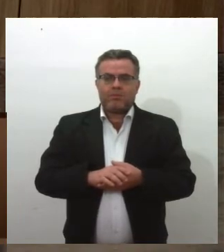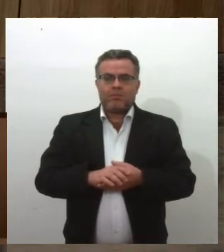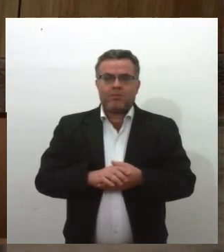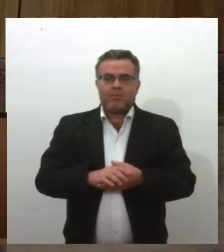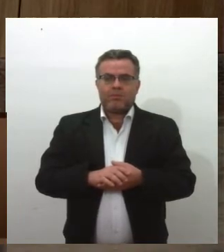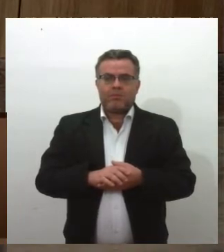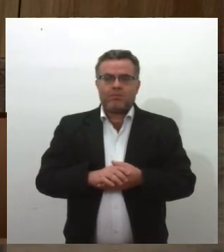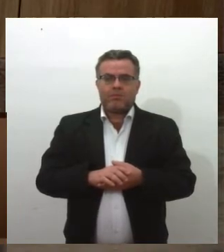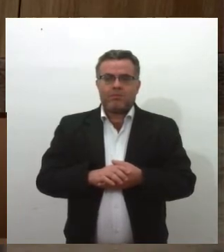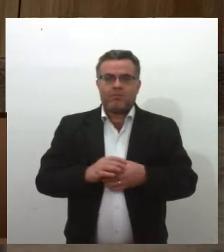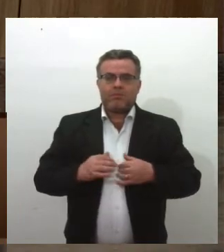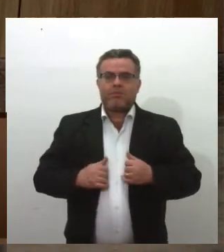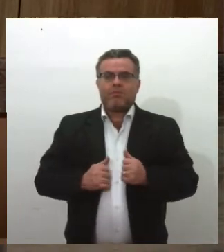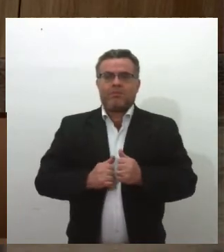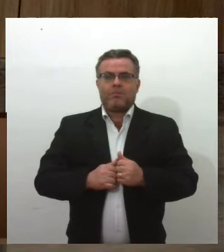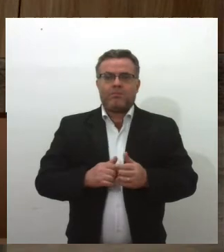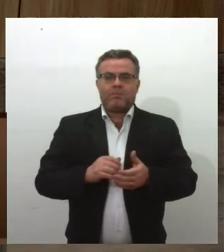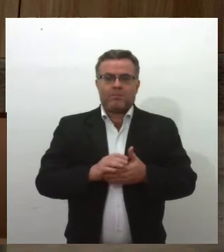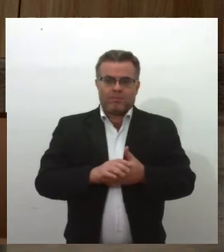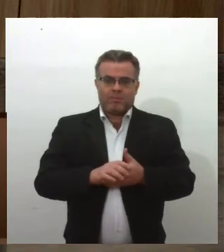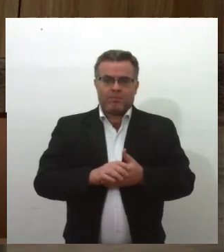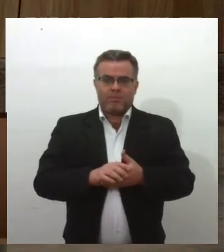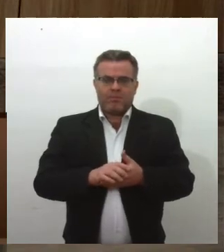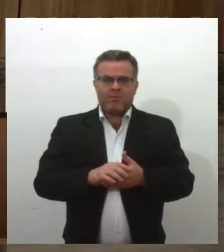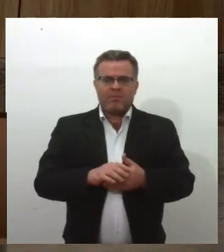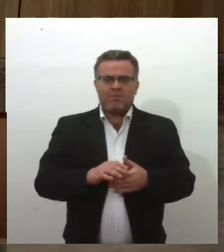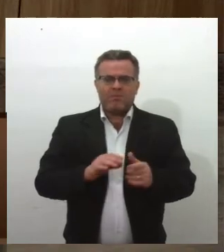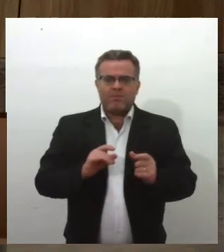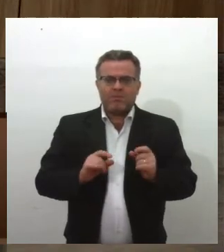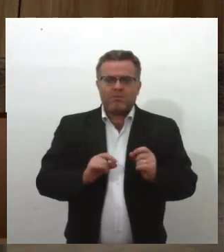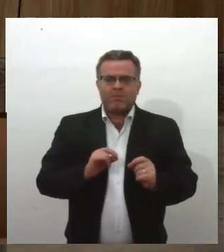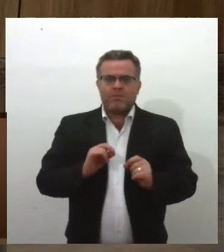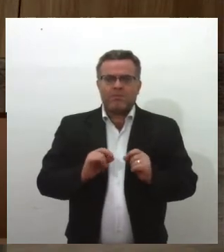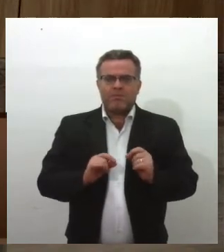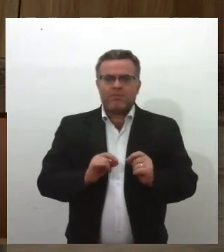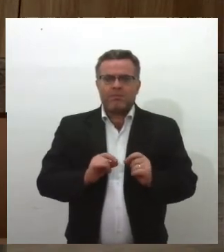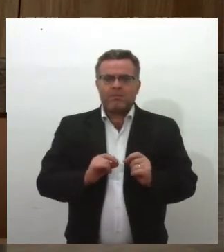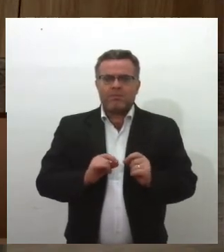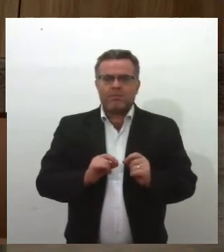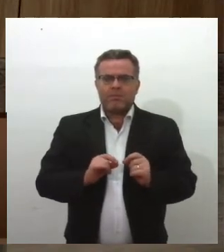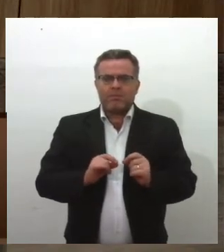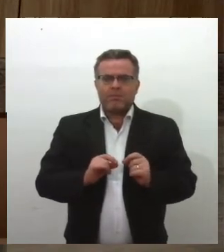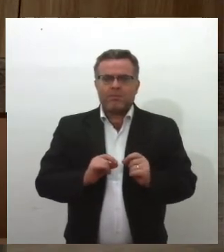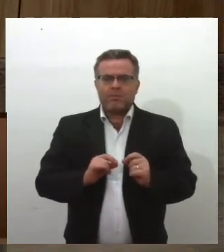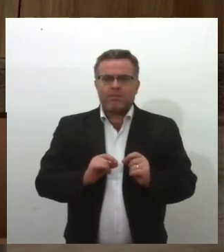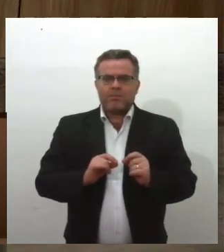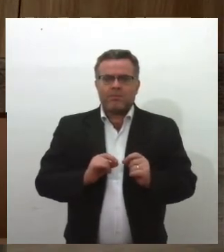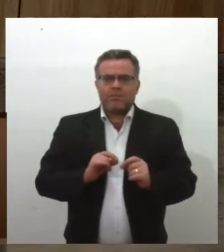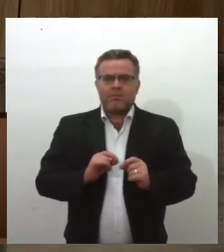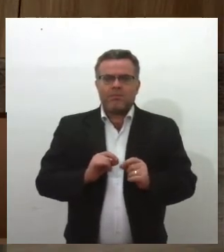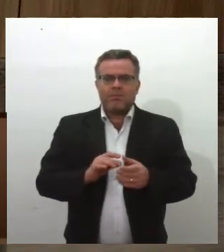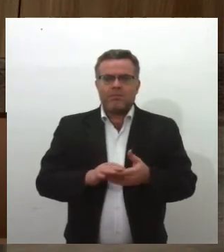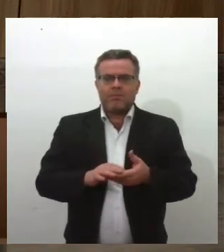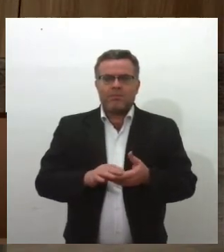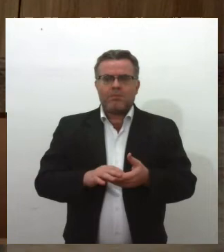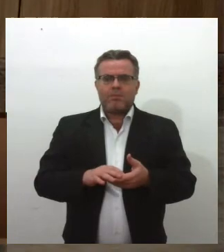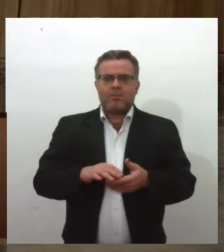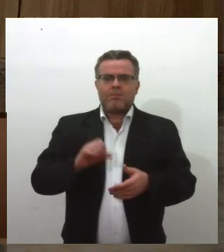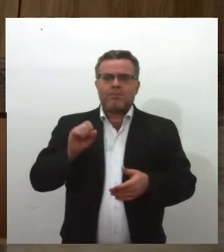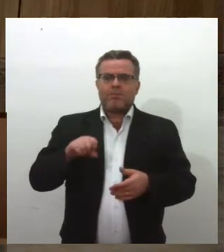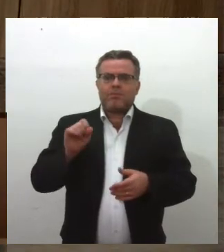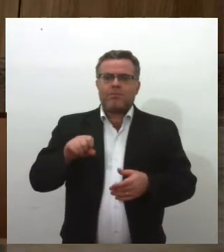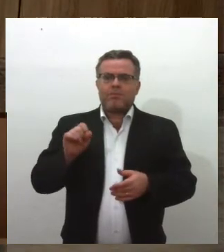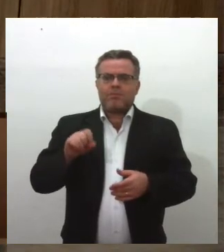incidência de casos de câncer de pênis por conta da falta de higiene. Isso é muito sério. Sim.